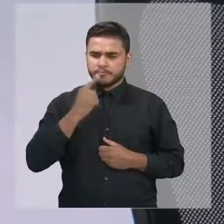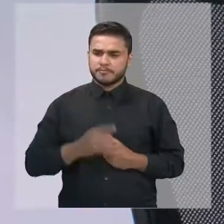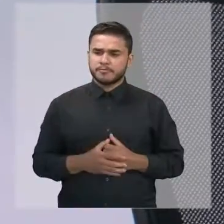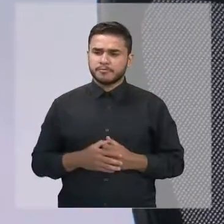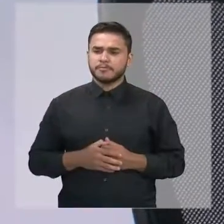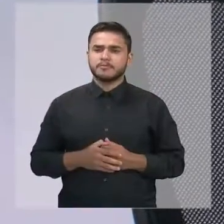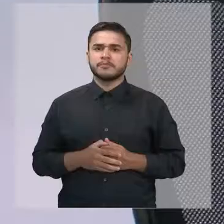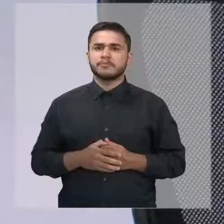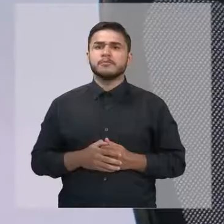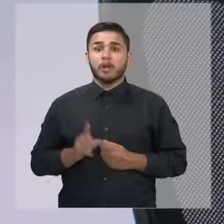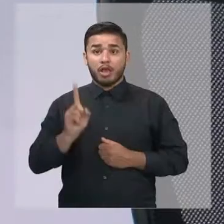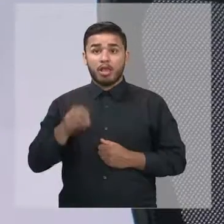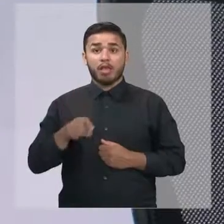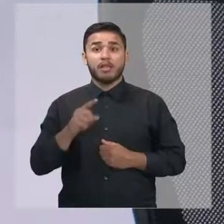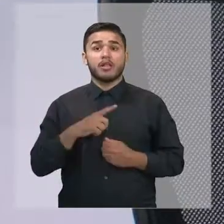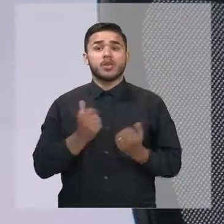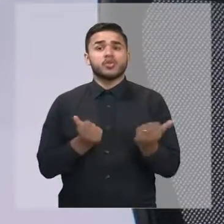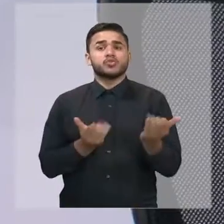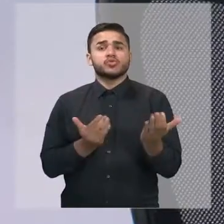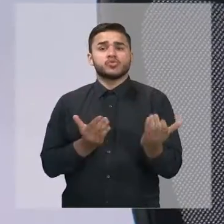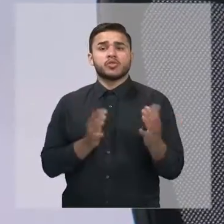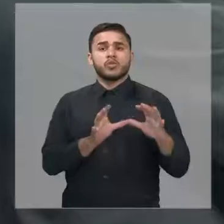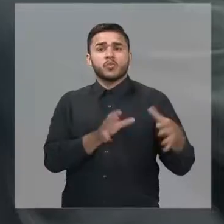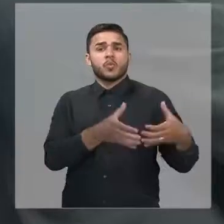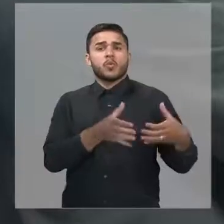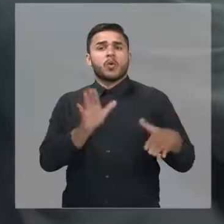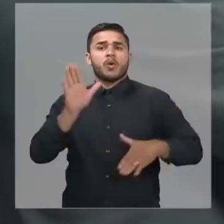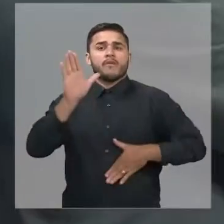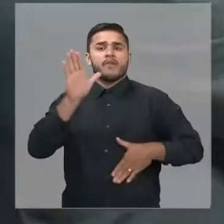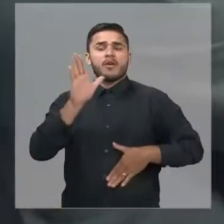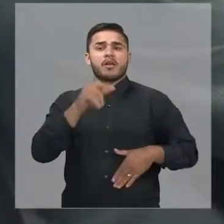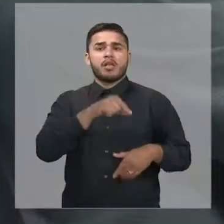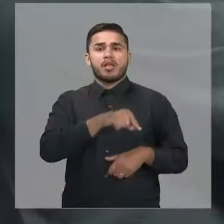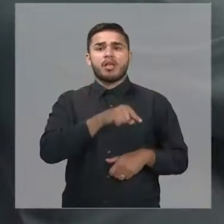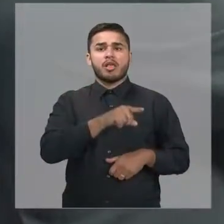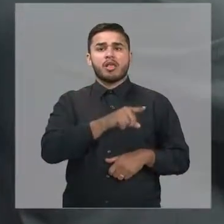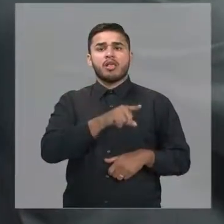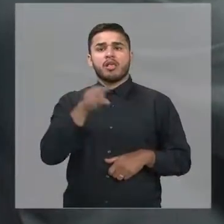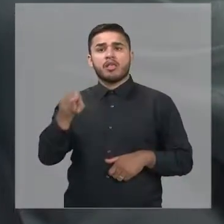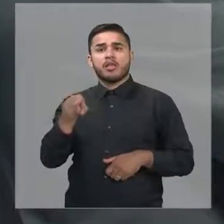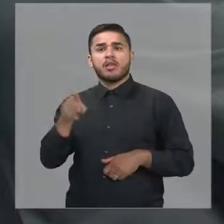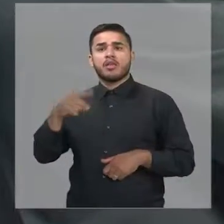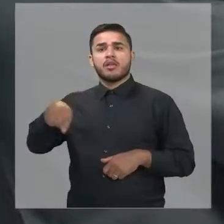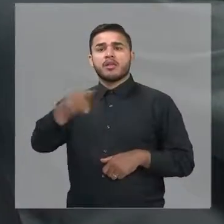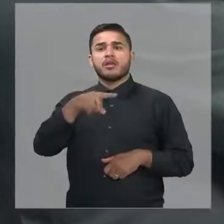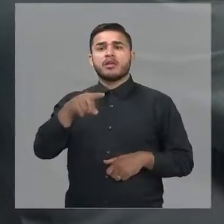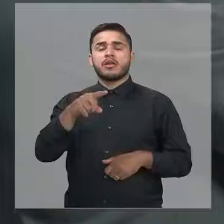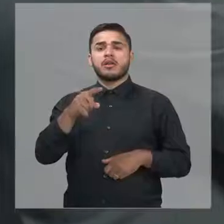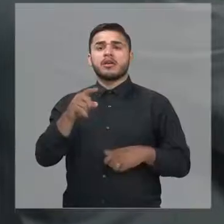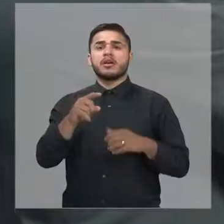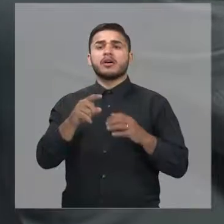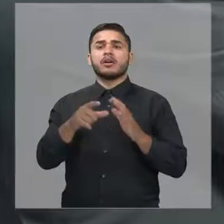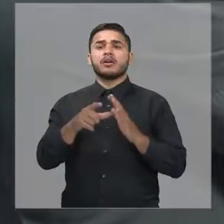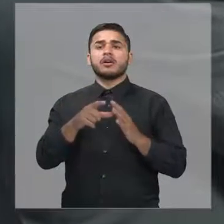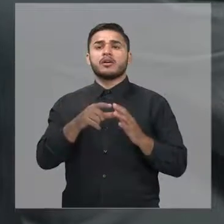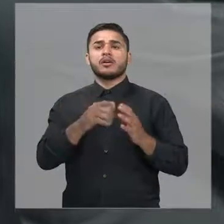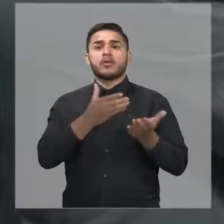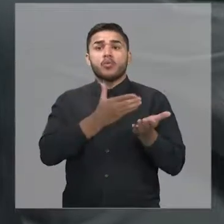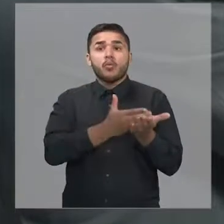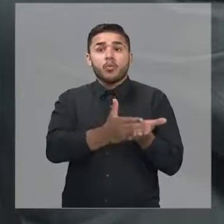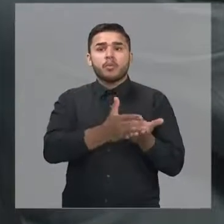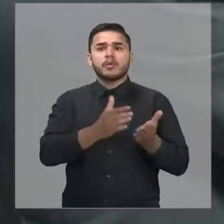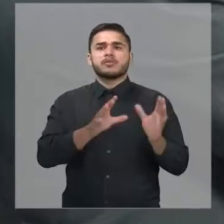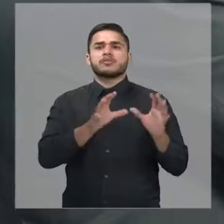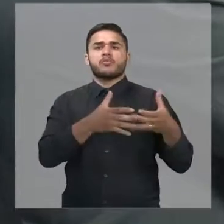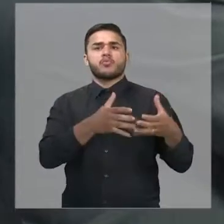combatiam anteriormente, porque nascem violentos. Né? Nem o anterior, nem esse nasce violento. Né? Agora, a estrutura na qual